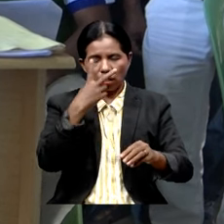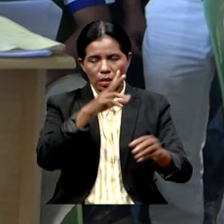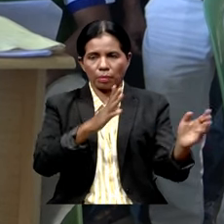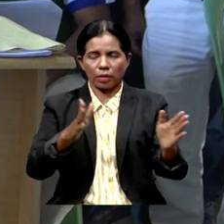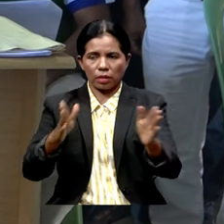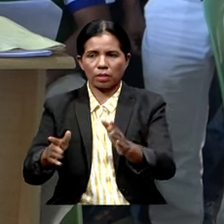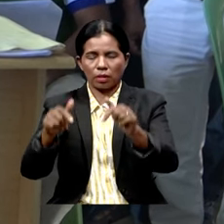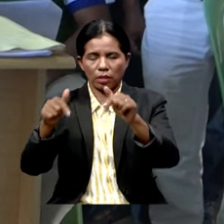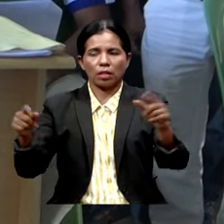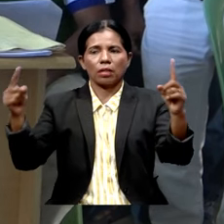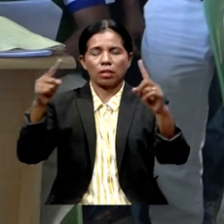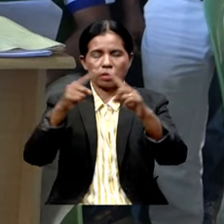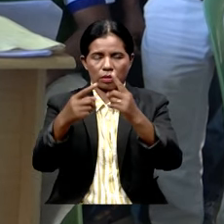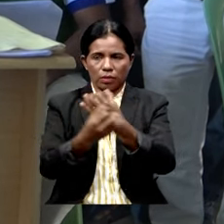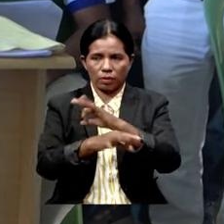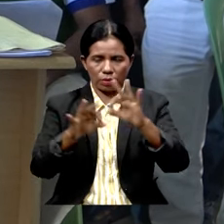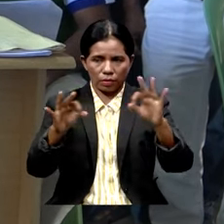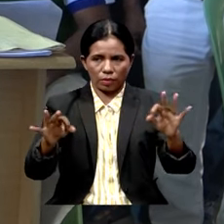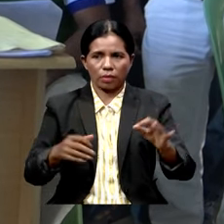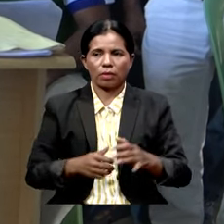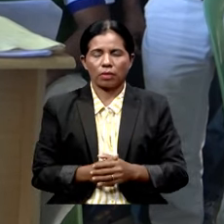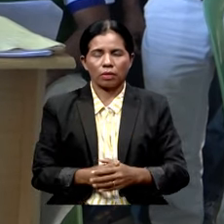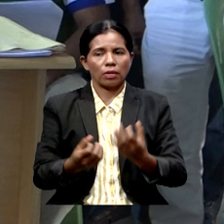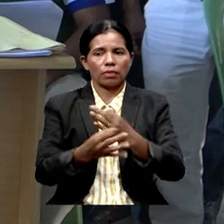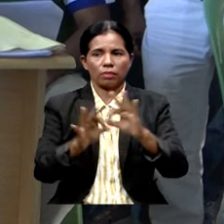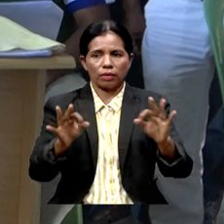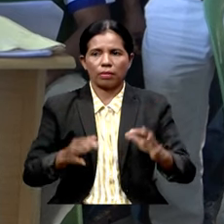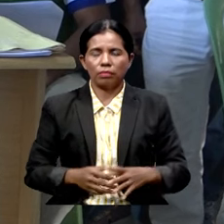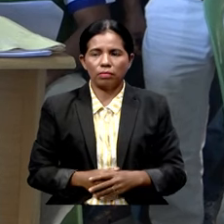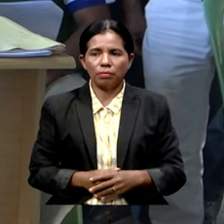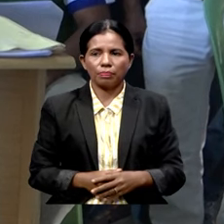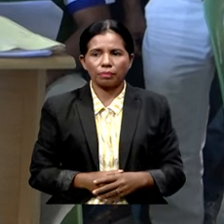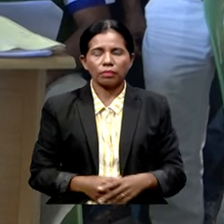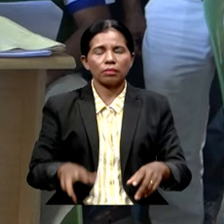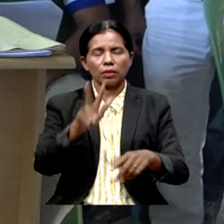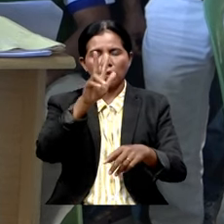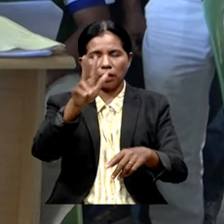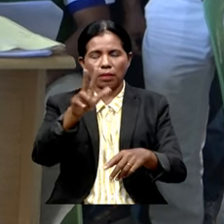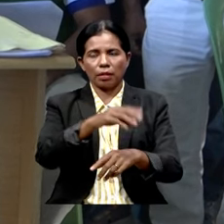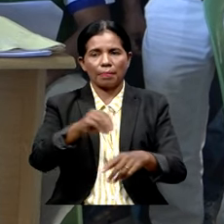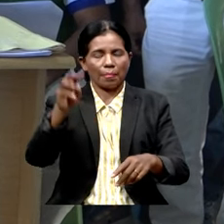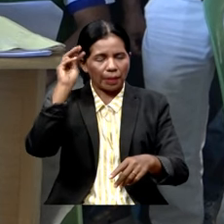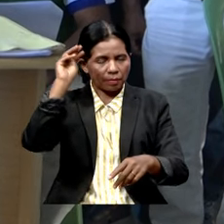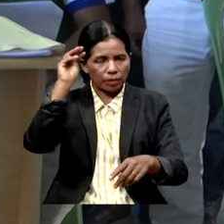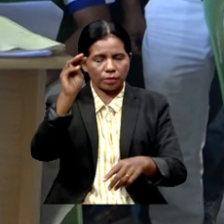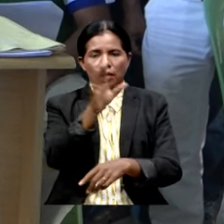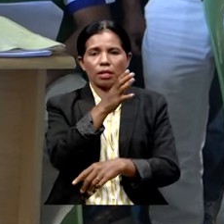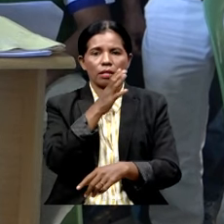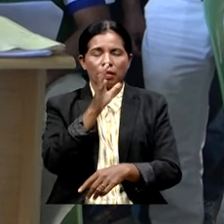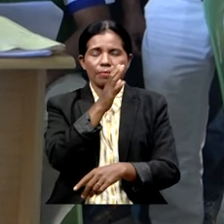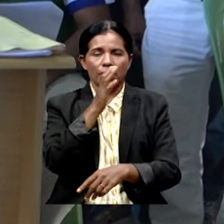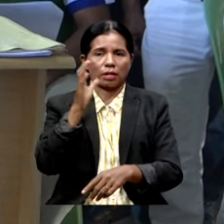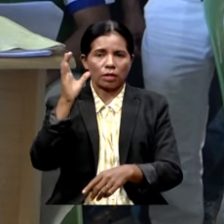Ané, to Rohan ou to Ramata. Tolo, ba excelência ministro da Agricultura,